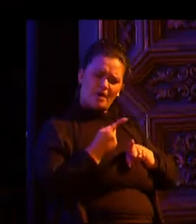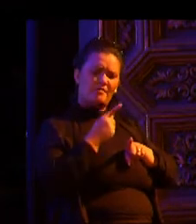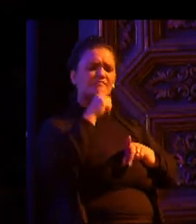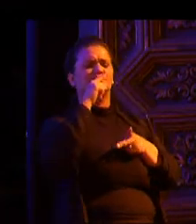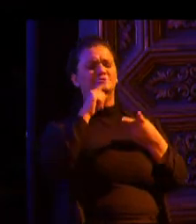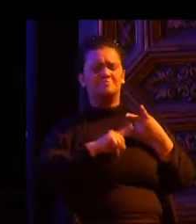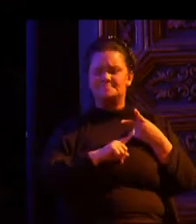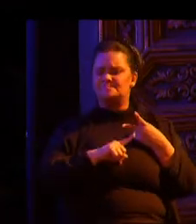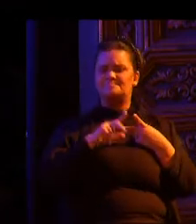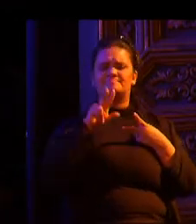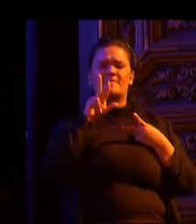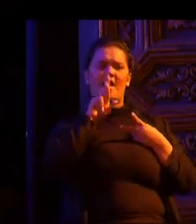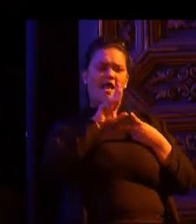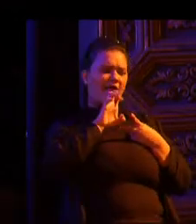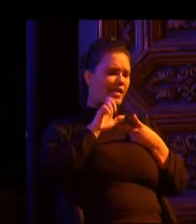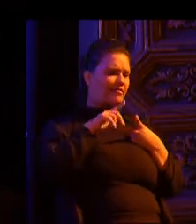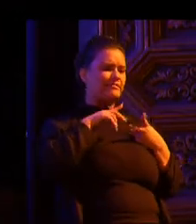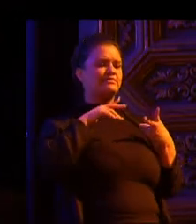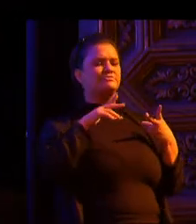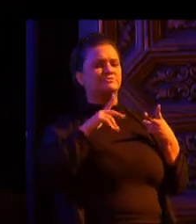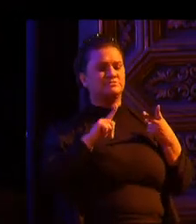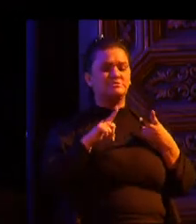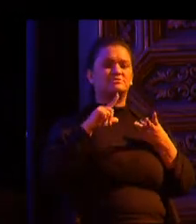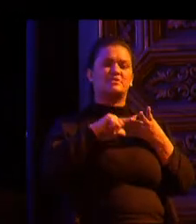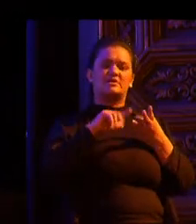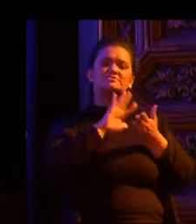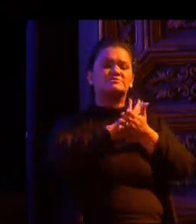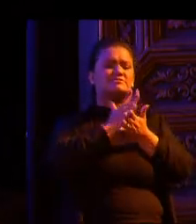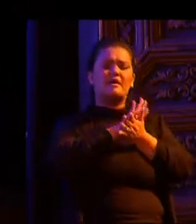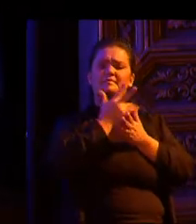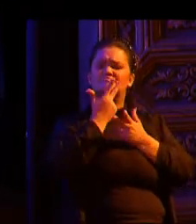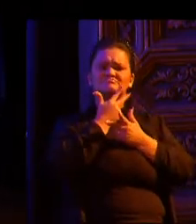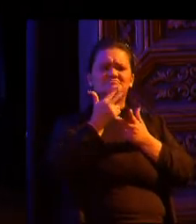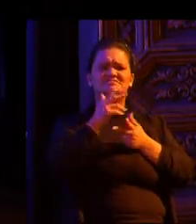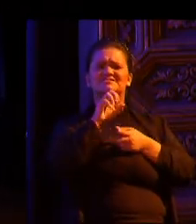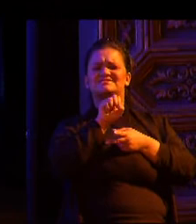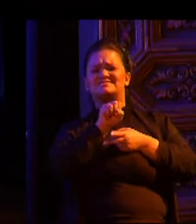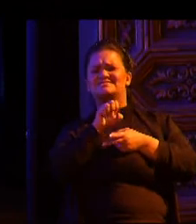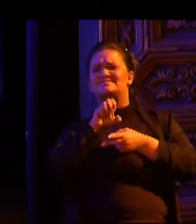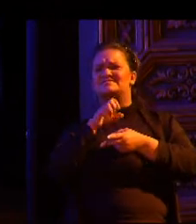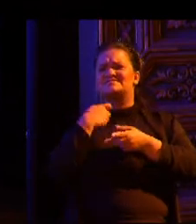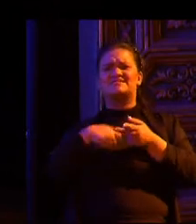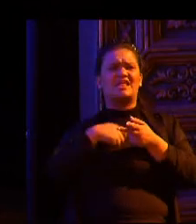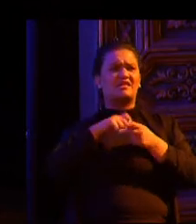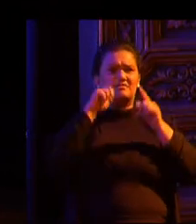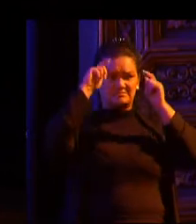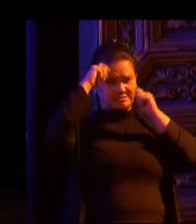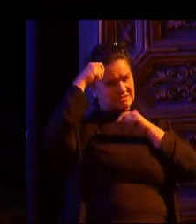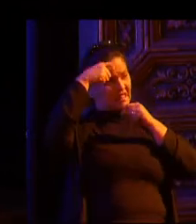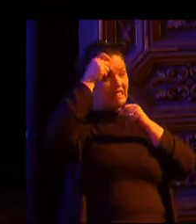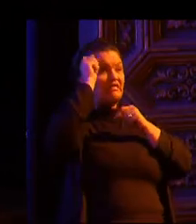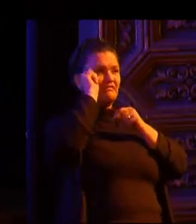também reggae? Será que a gente tem também samba? A gente vê aqui sertanejos, e foi por isso que eu criei um prêmio que